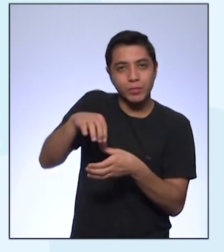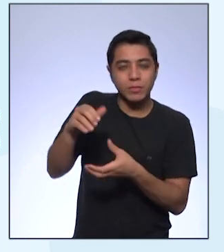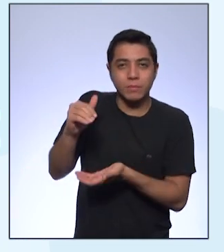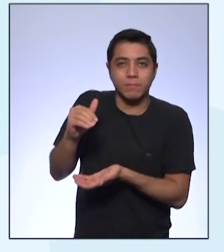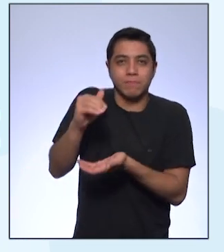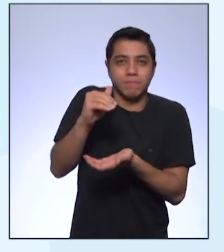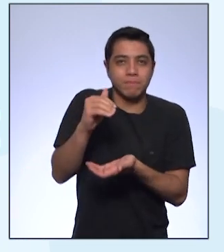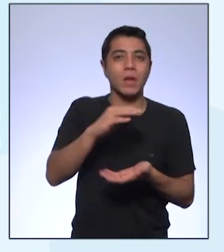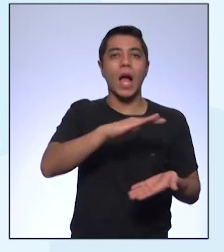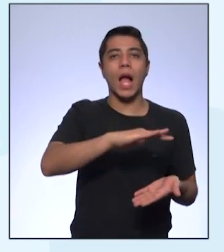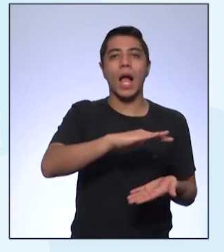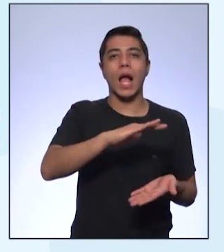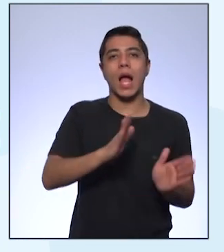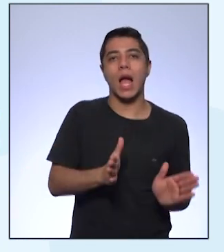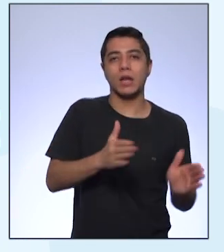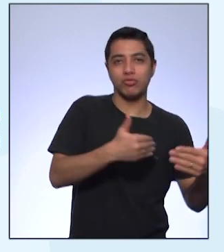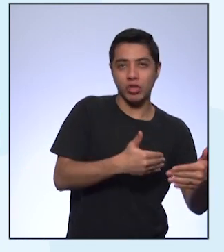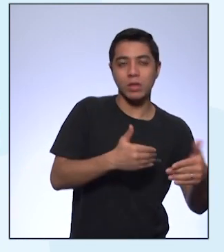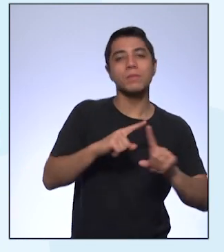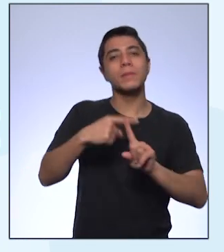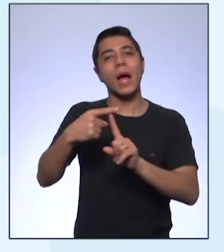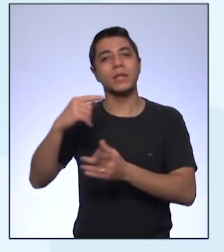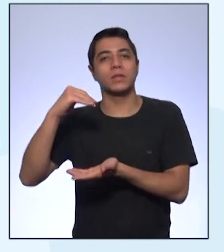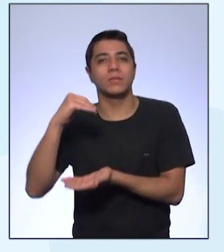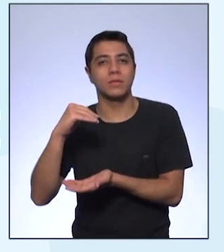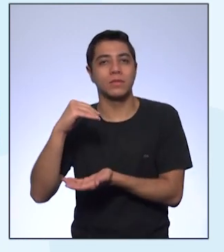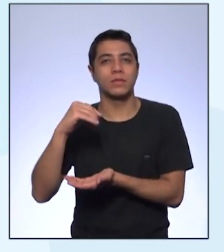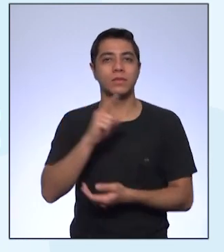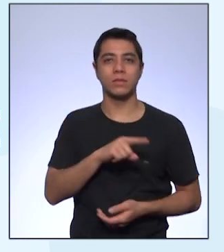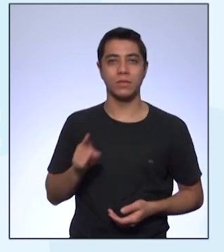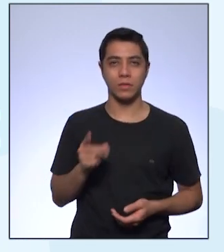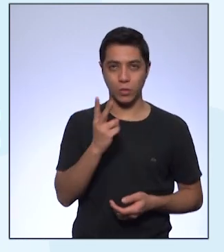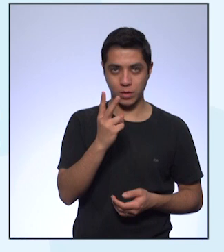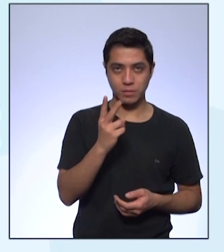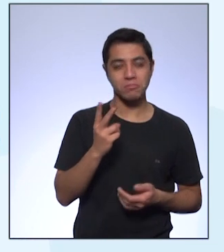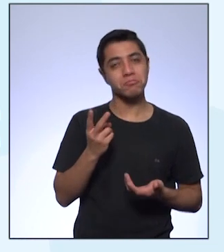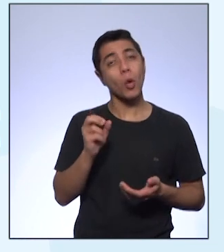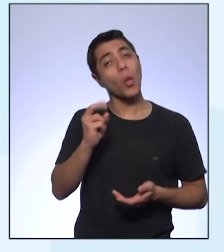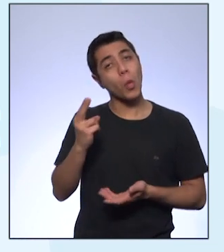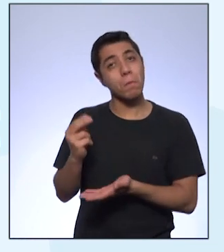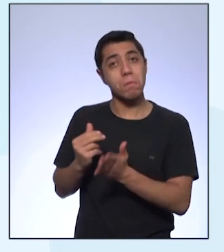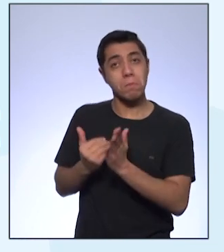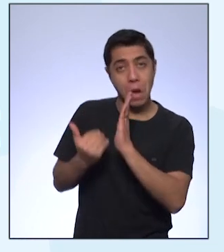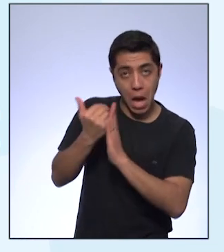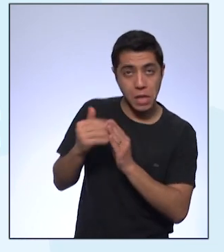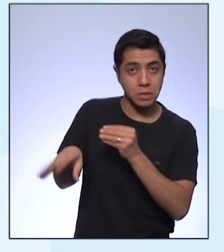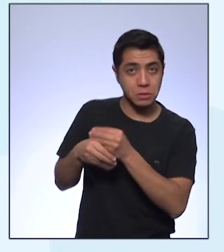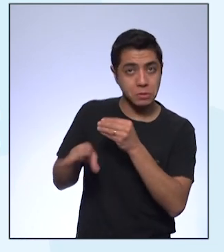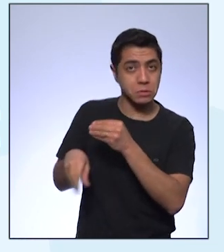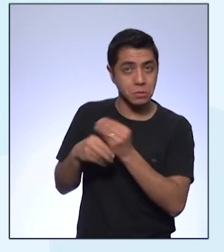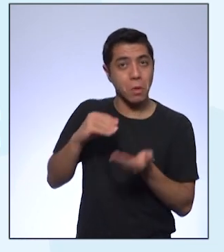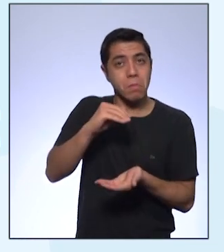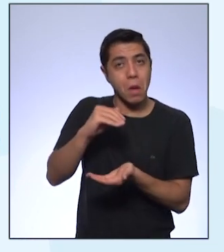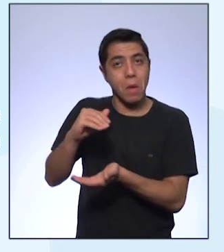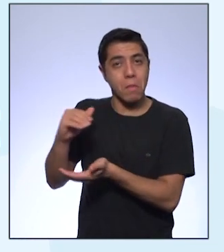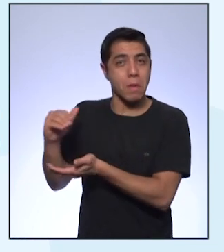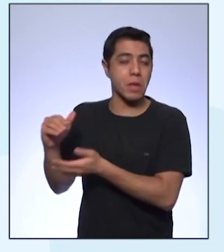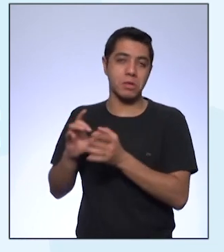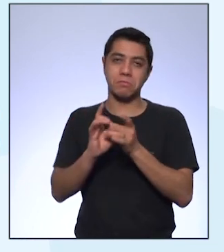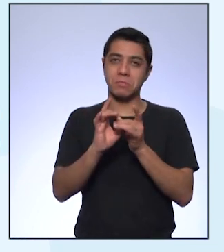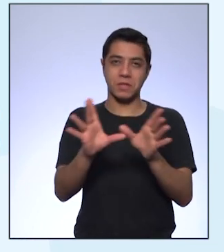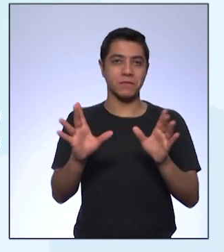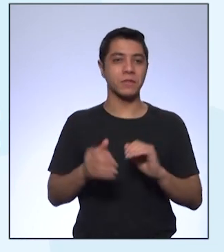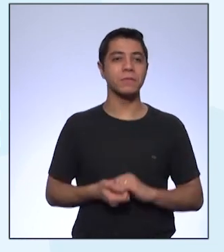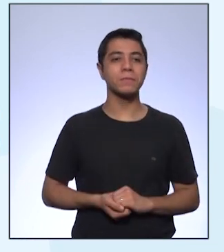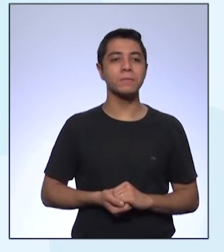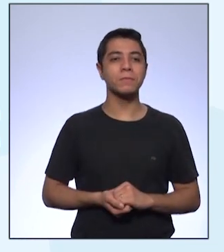em matemática, você fazer uma leitura e converter essa leitura em situações matemáticas numéricas. É comum, né,